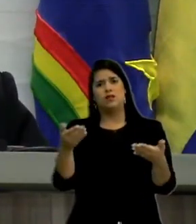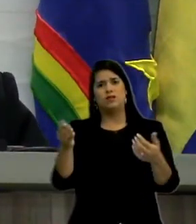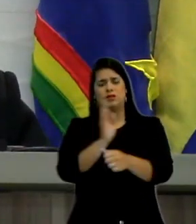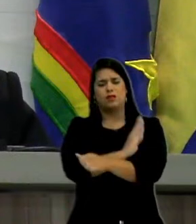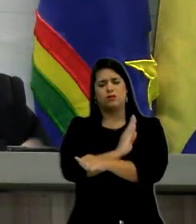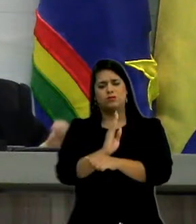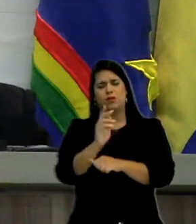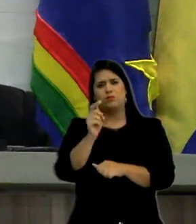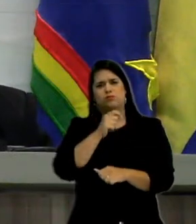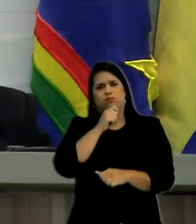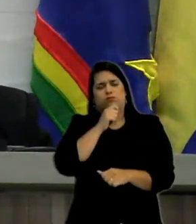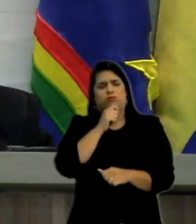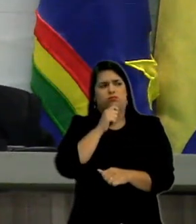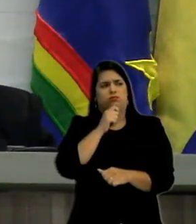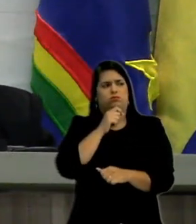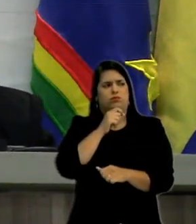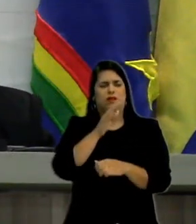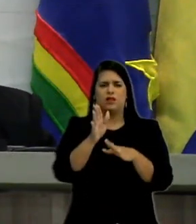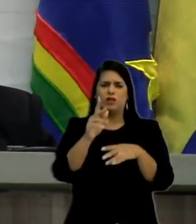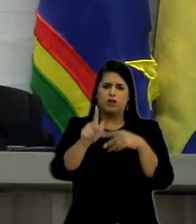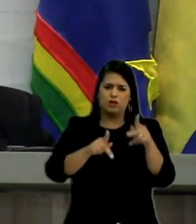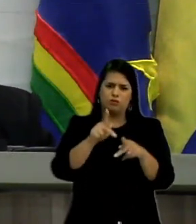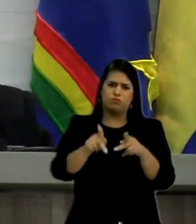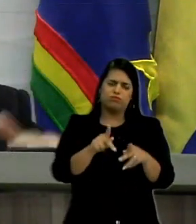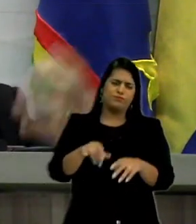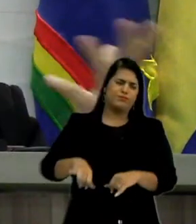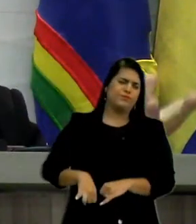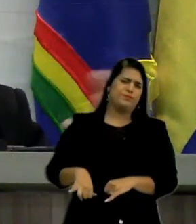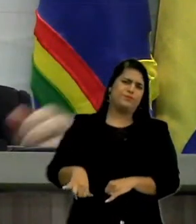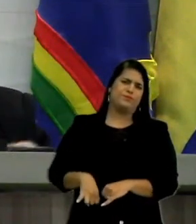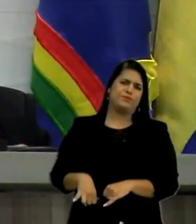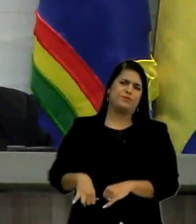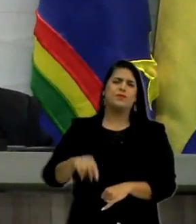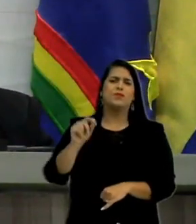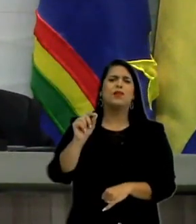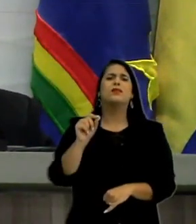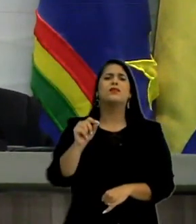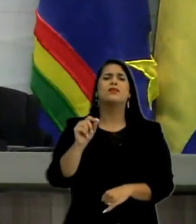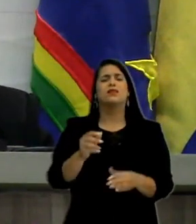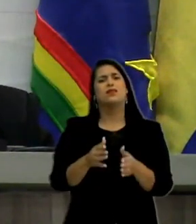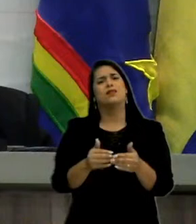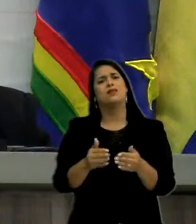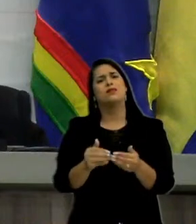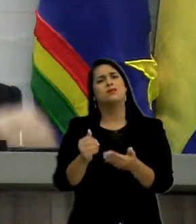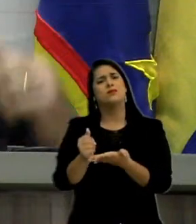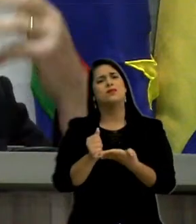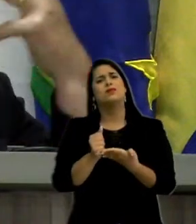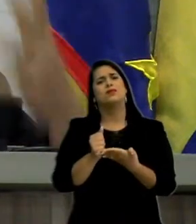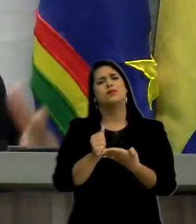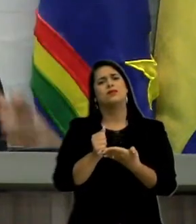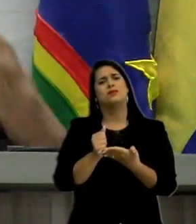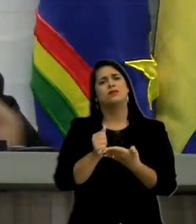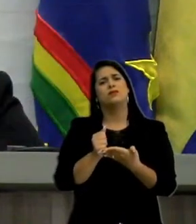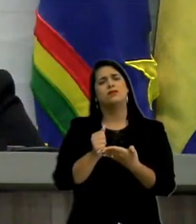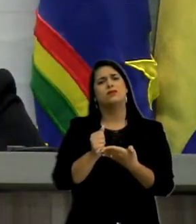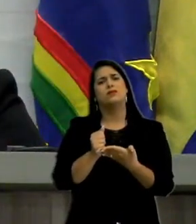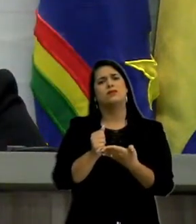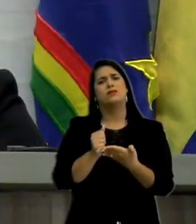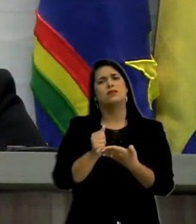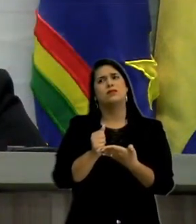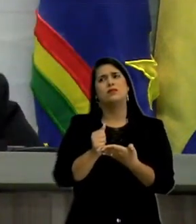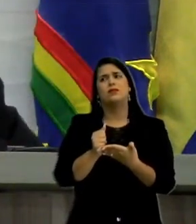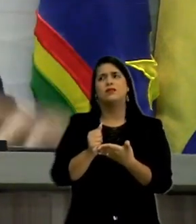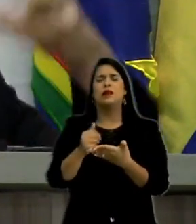cheias. E todo mundo sofrendo. Então, a quem nós vamos recorrer? Então, chamo todos os